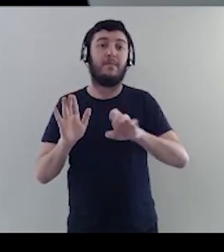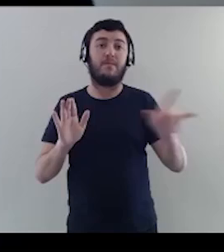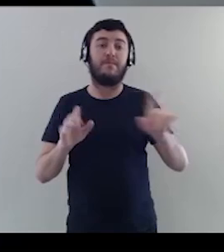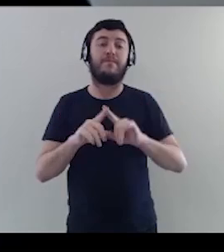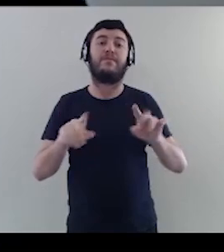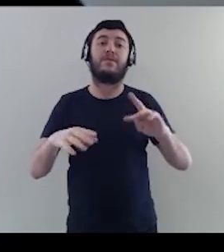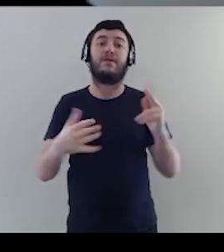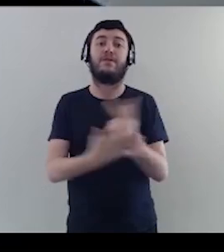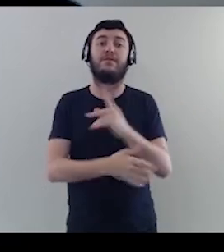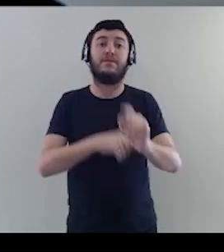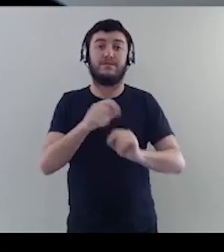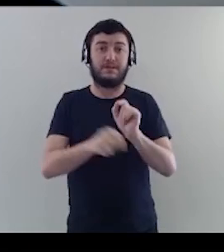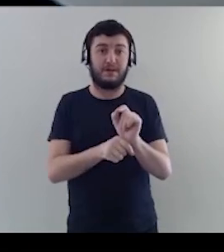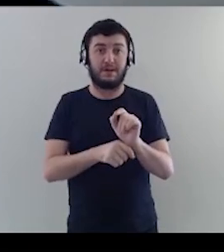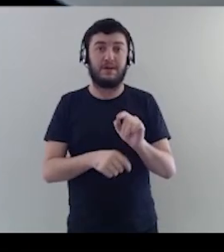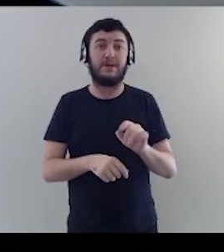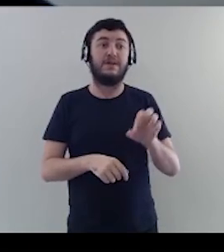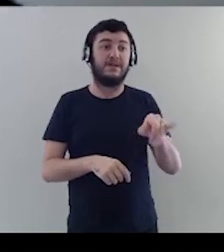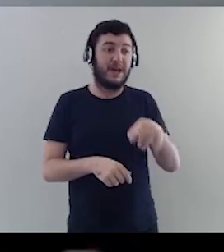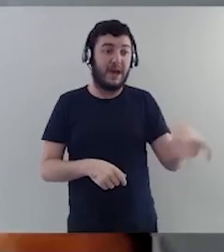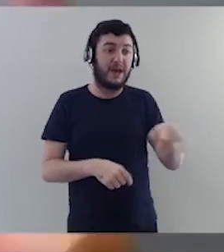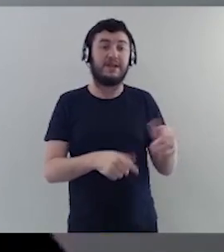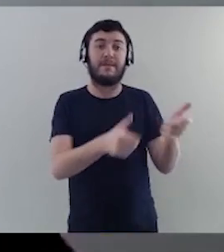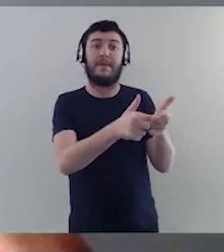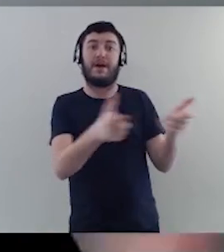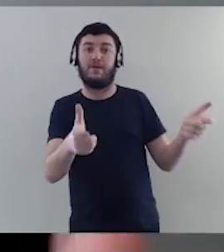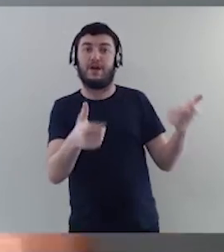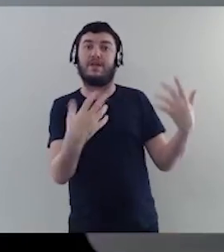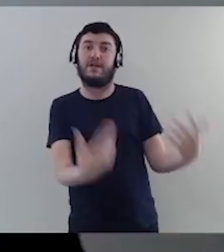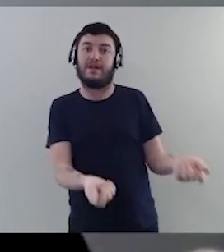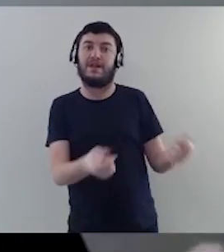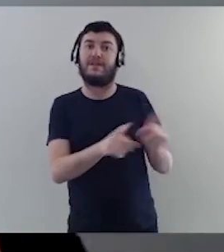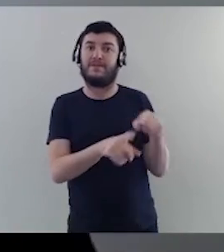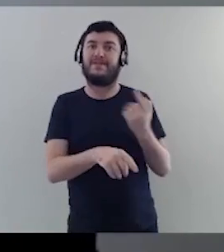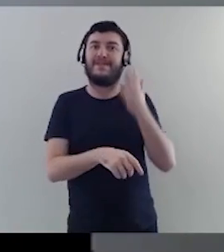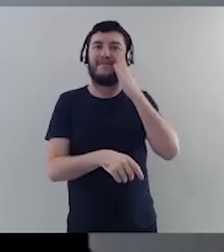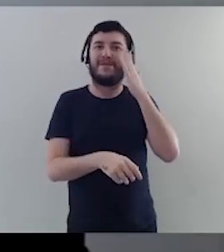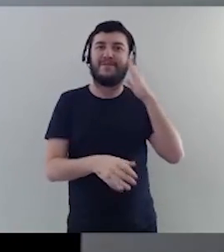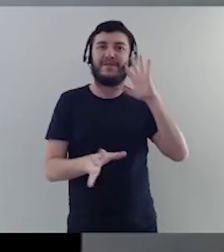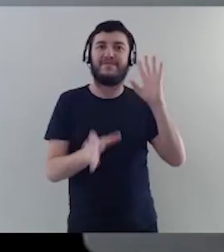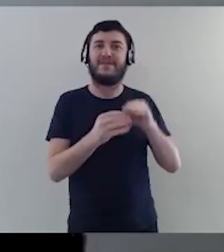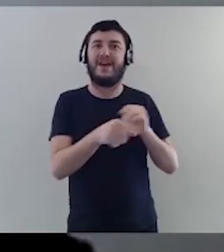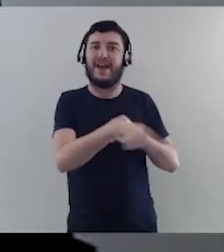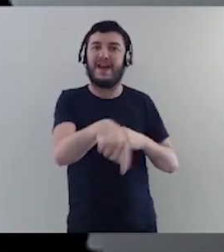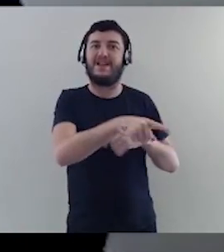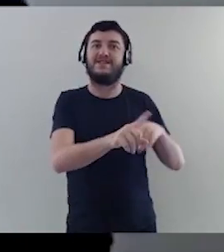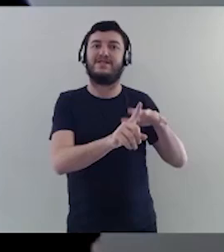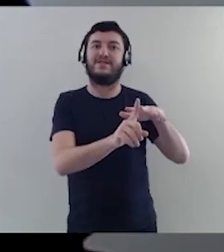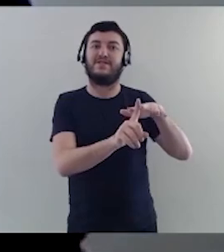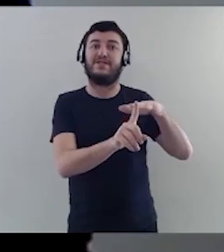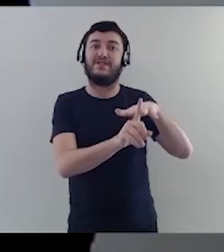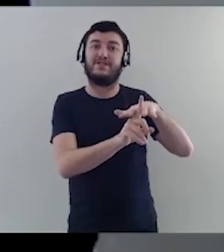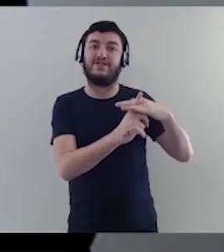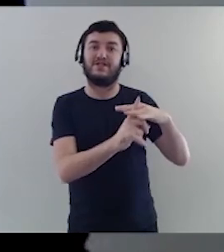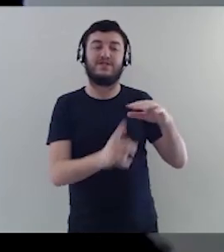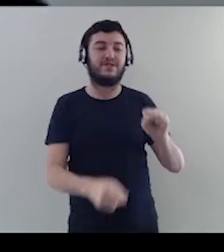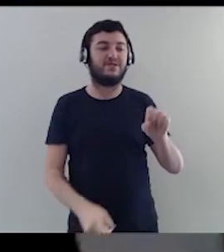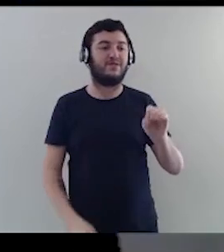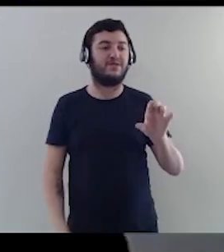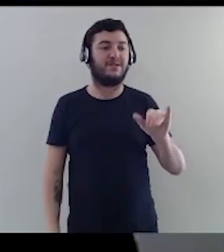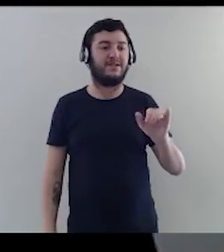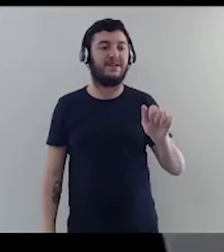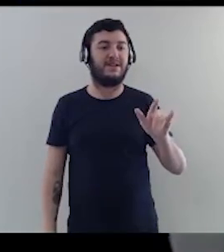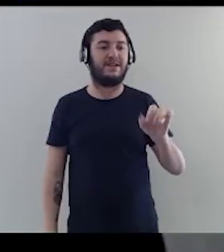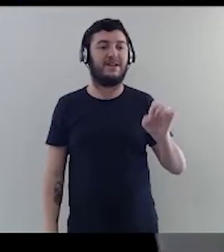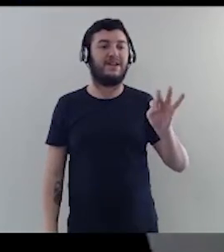com a atual maioria, que é socialista, quer dizer, teremos aqui uma situação complicada quanto à independência do Tribunal. Claro